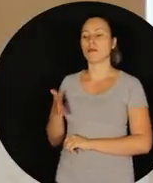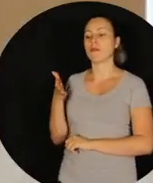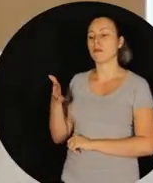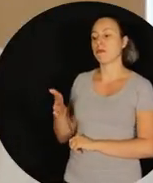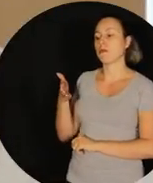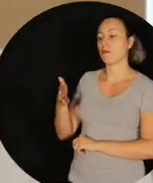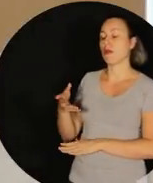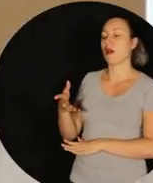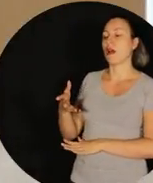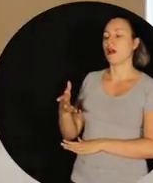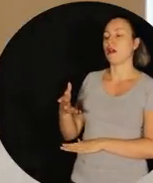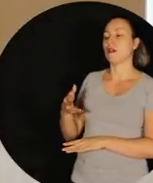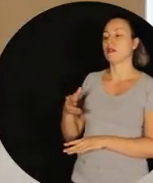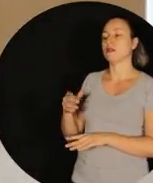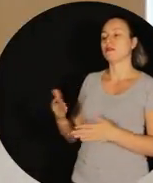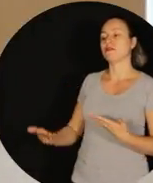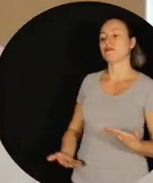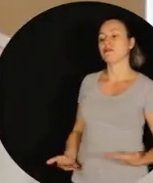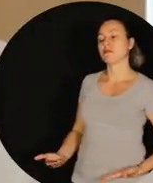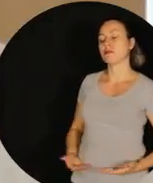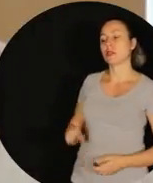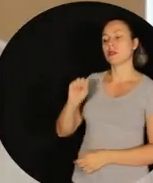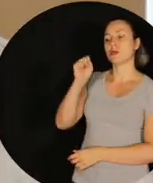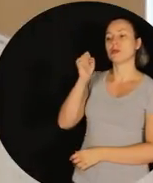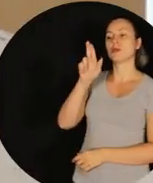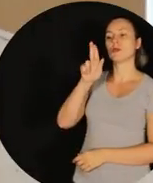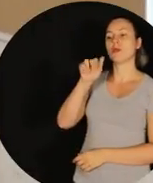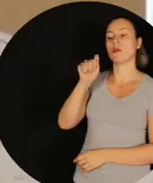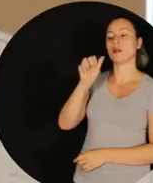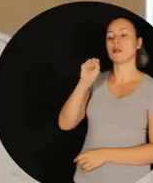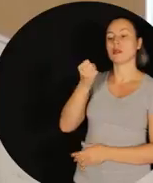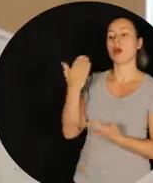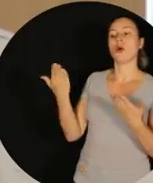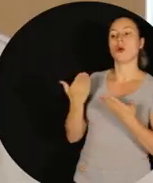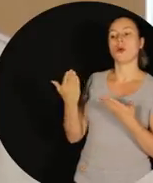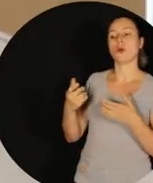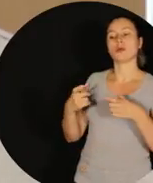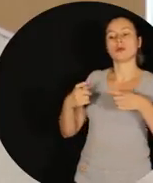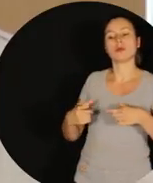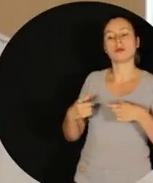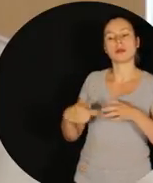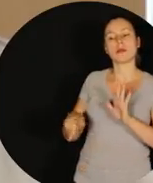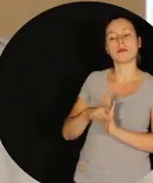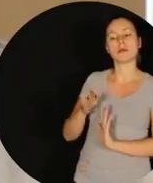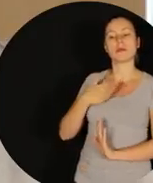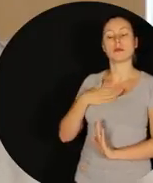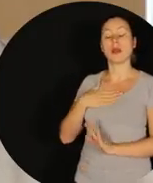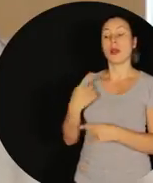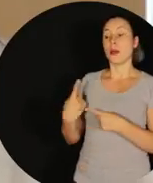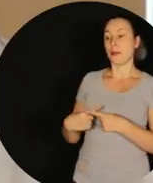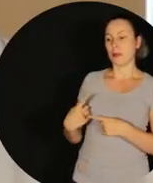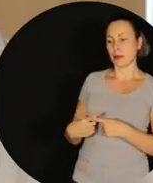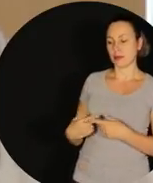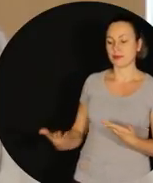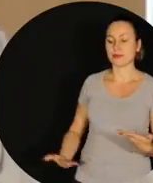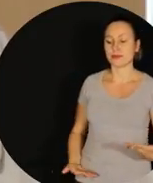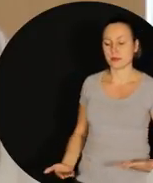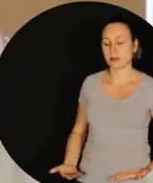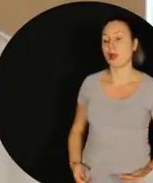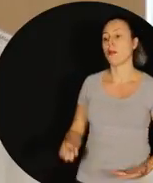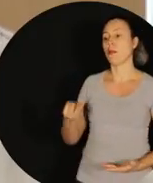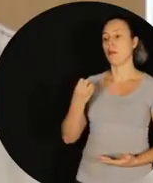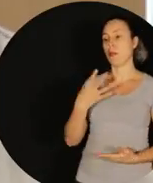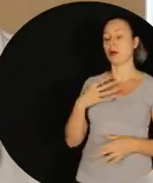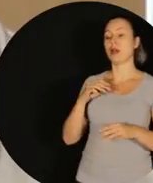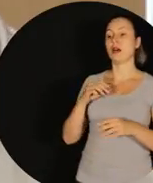serviços do SUAS, hoje eu estou dentro do meu espaço, porque eu acho que os serviços, ele